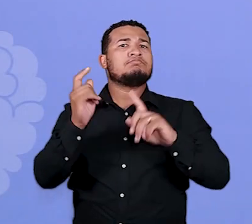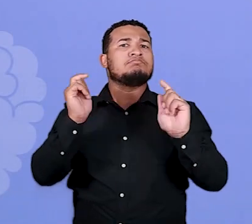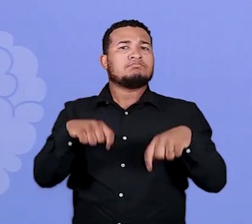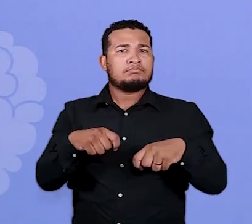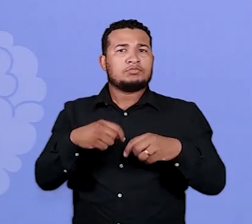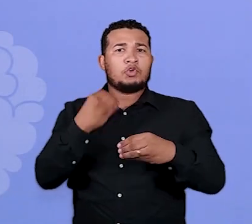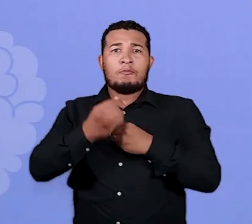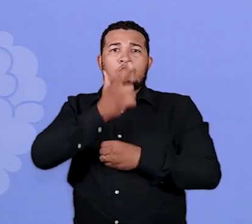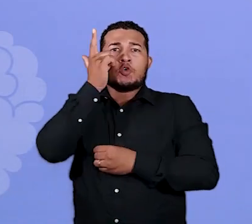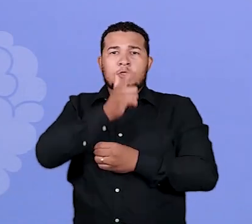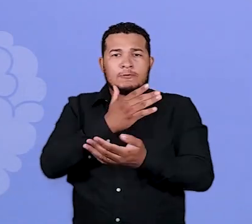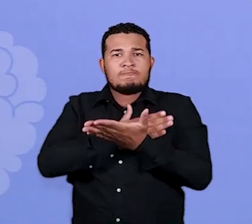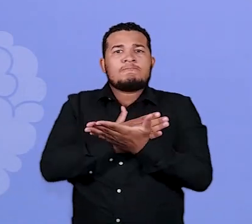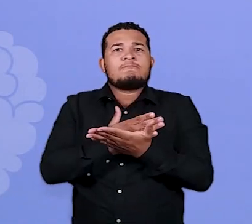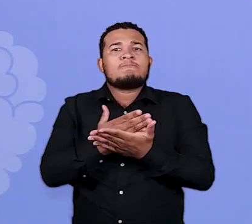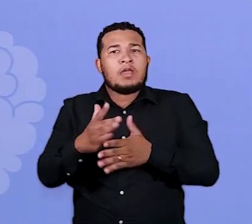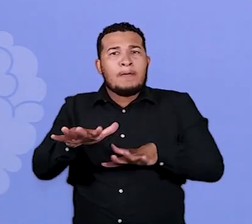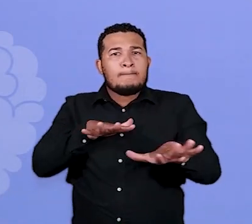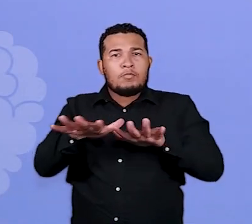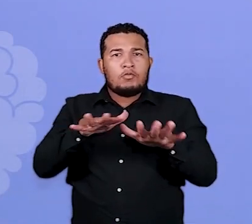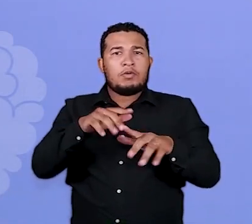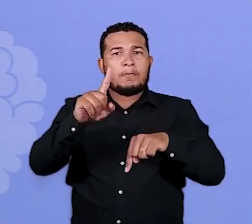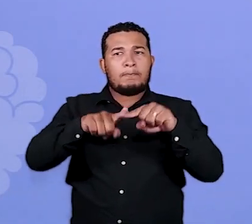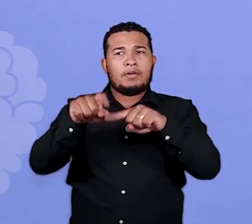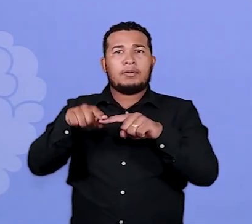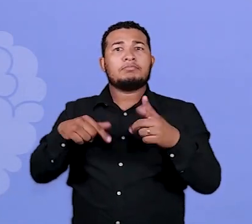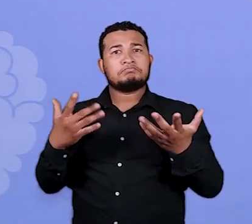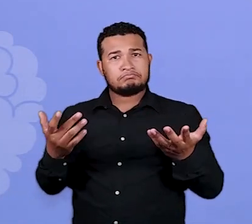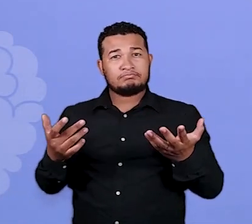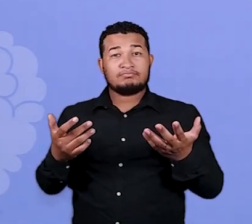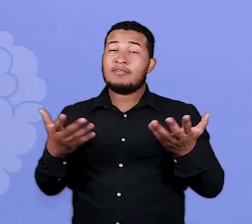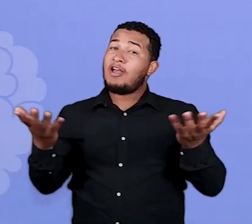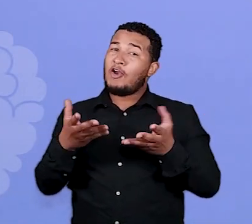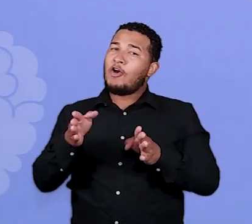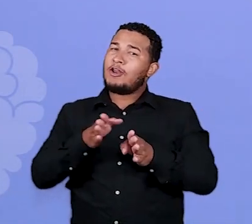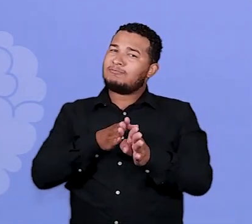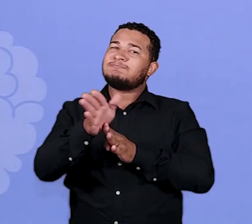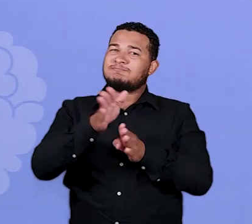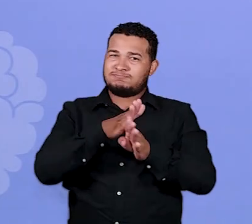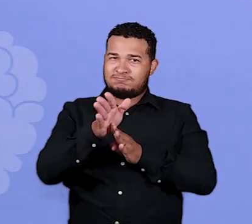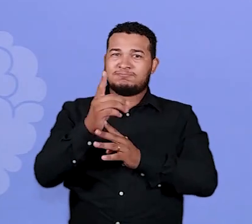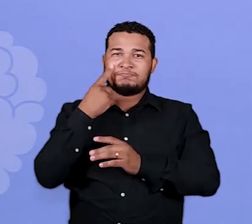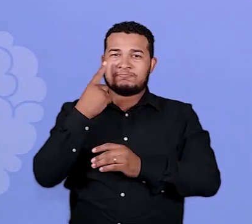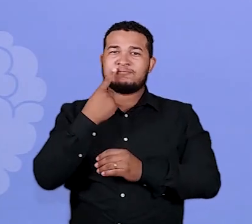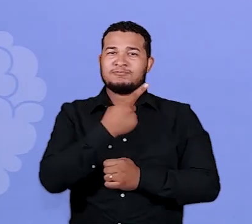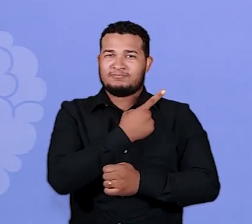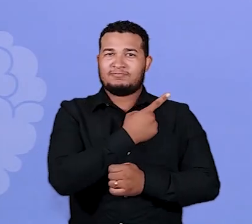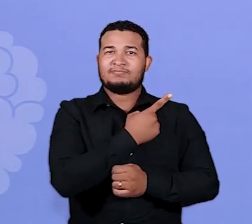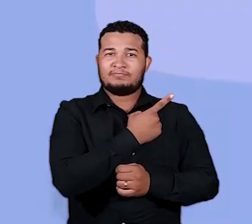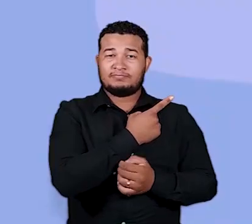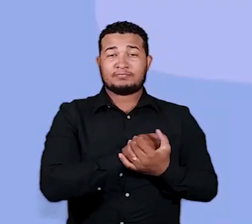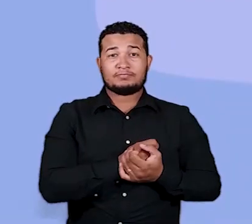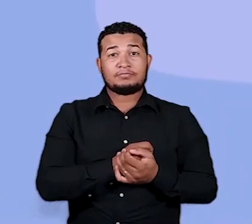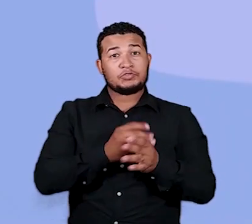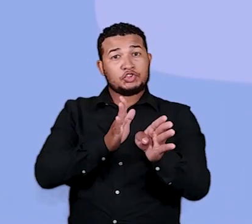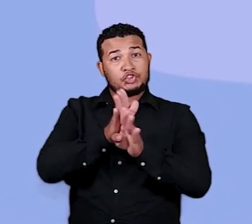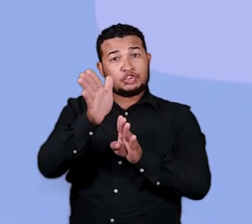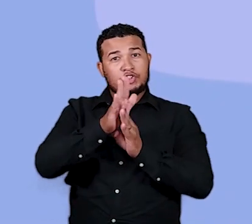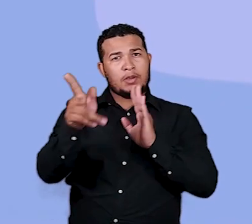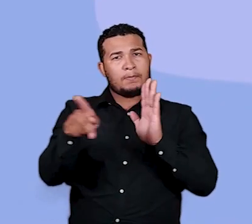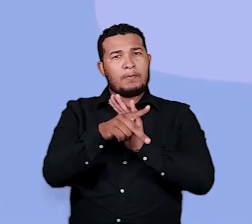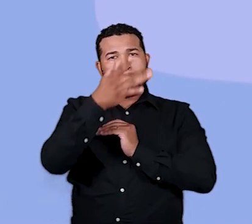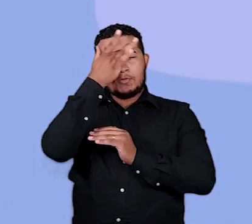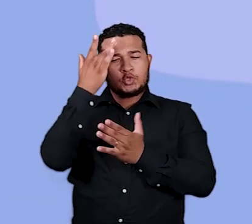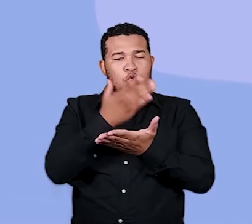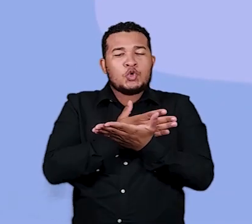colocar isso em prática? Como que eu vou conseguir começar a movimentar essas peças? E agora é a dica que eu vou te dar no próximo slide. Dica